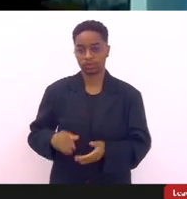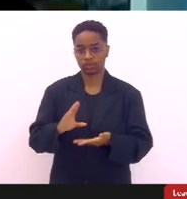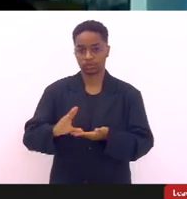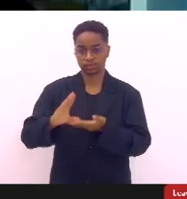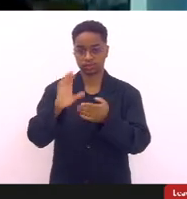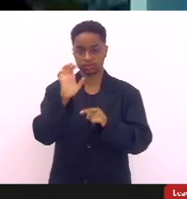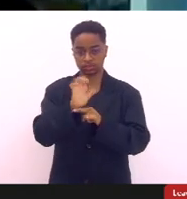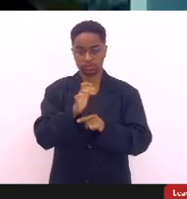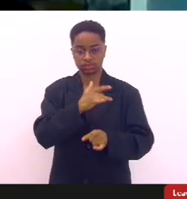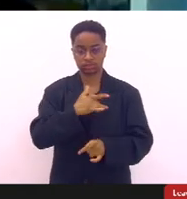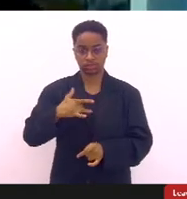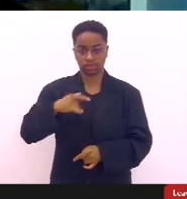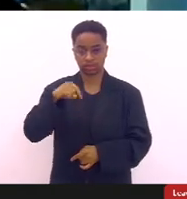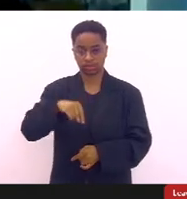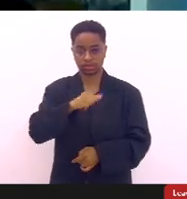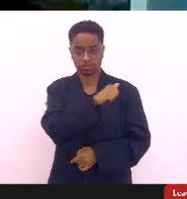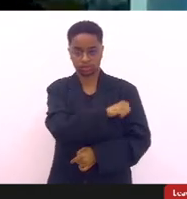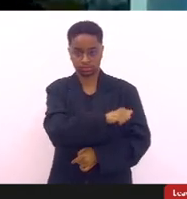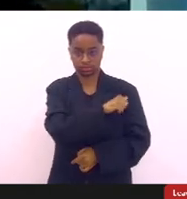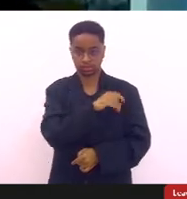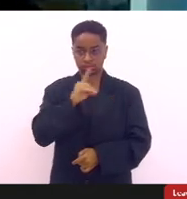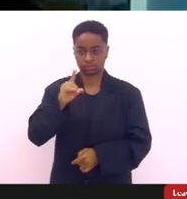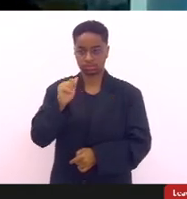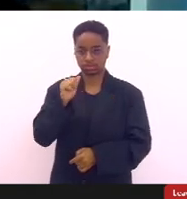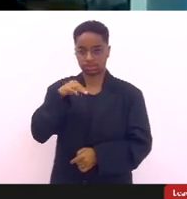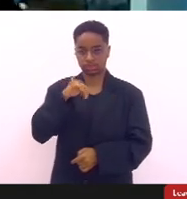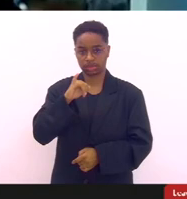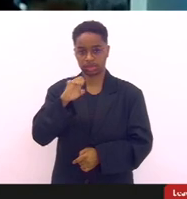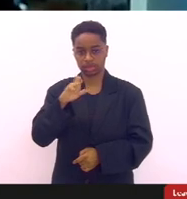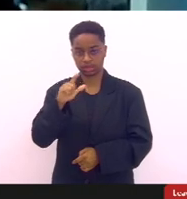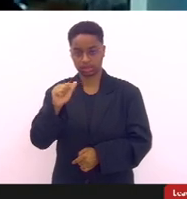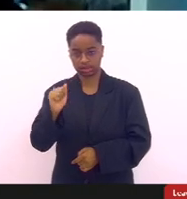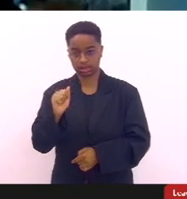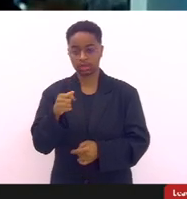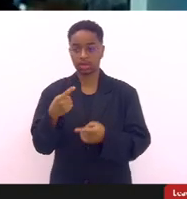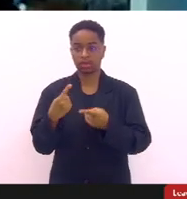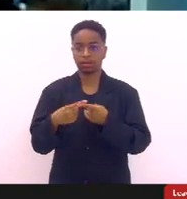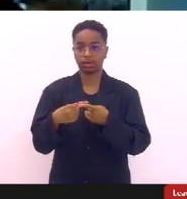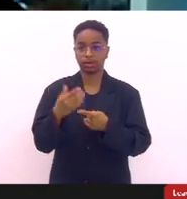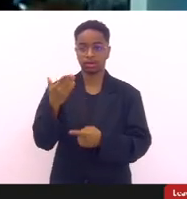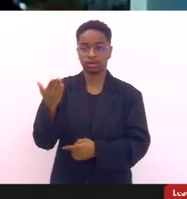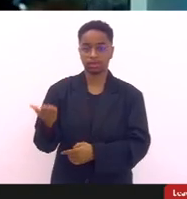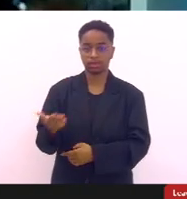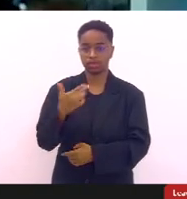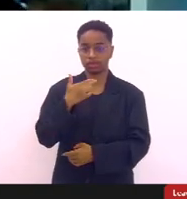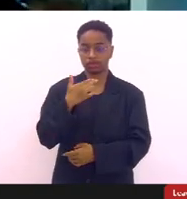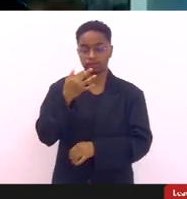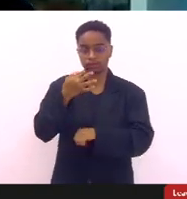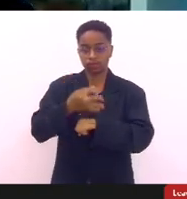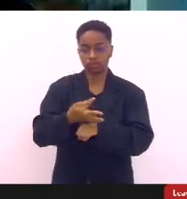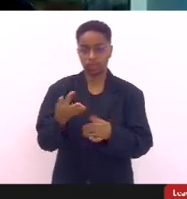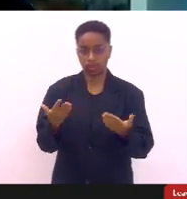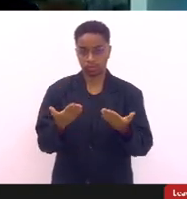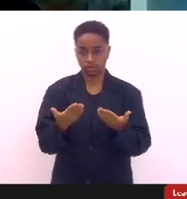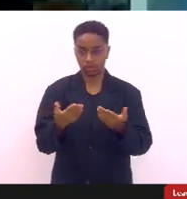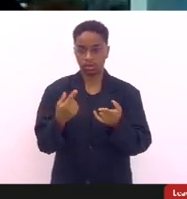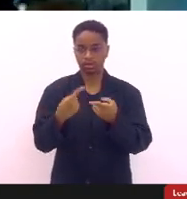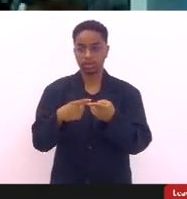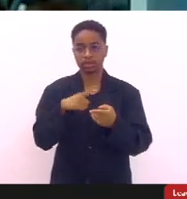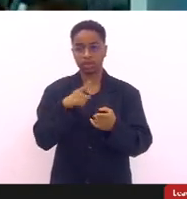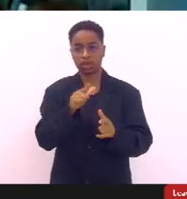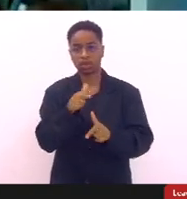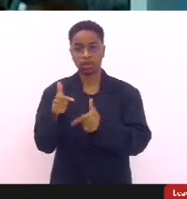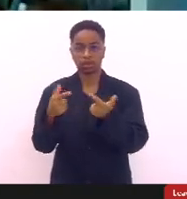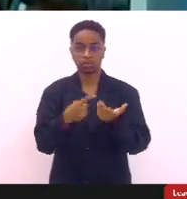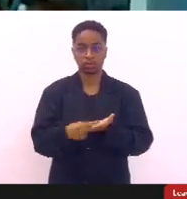Estadual de Saúde do Rio de Janeiro, senhora Daniela Mortelli, cuja qual não pôde estar aqui por outros compromissos